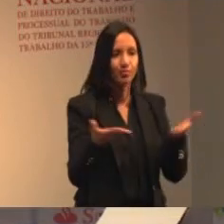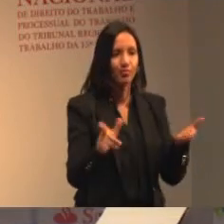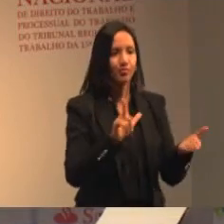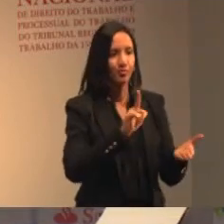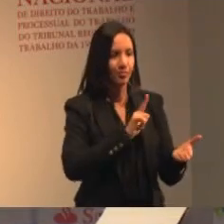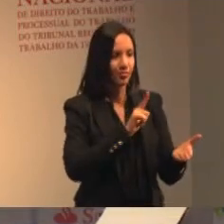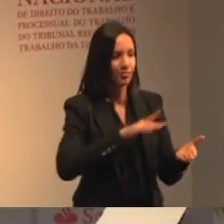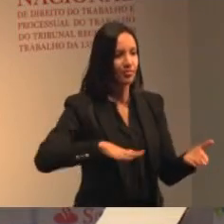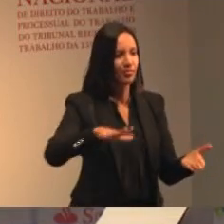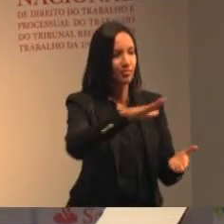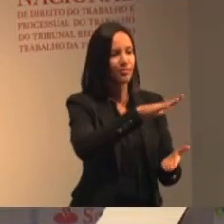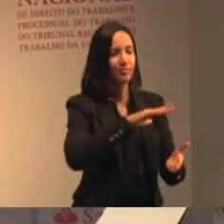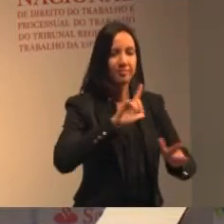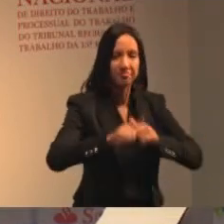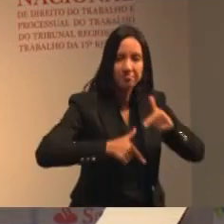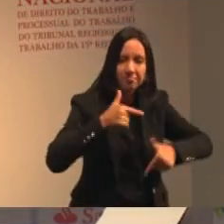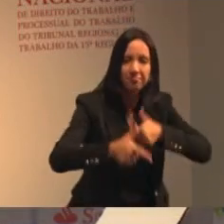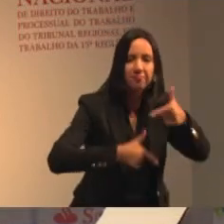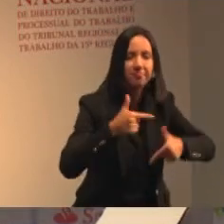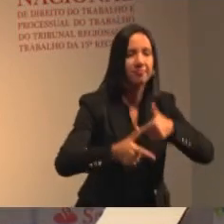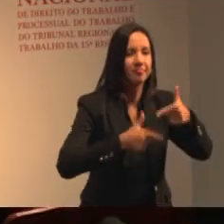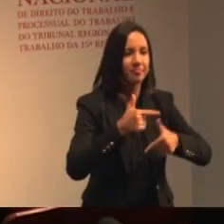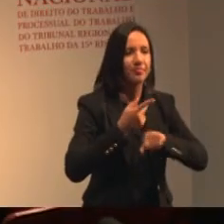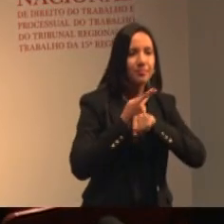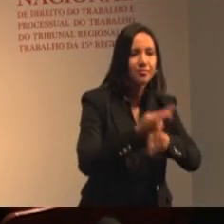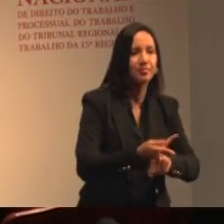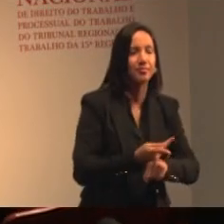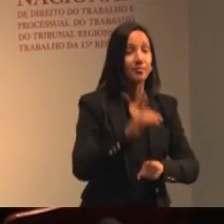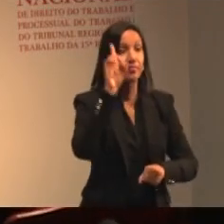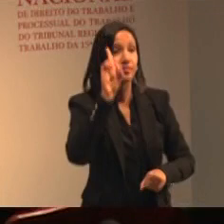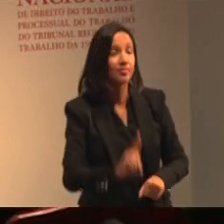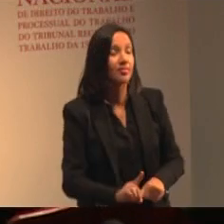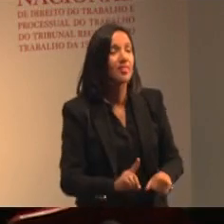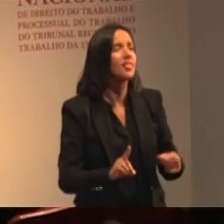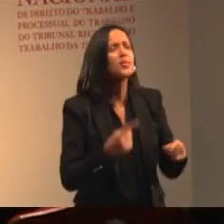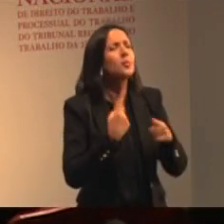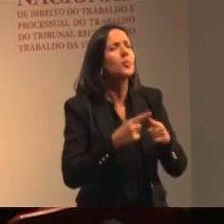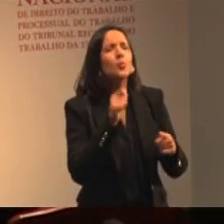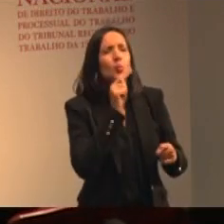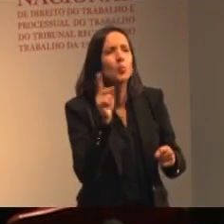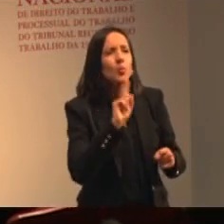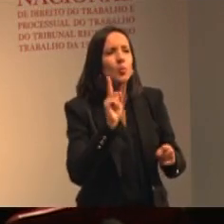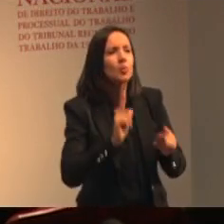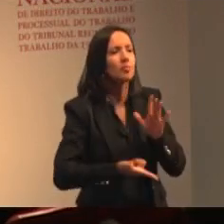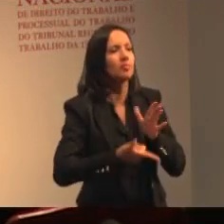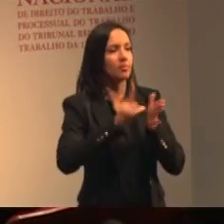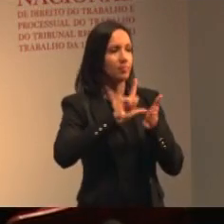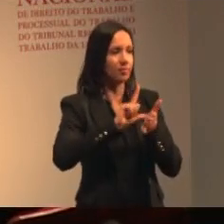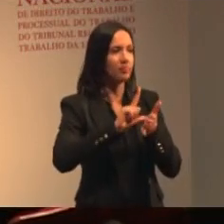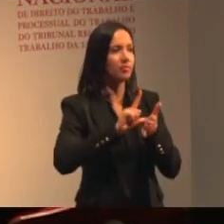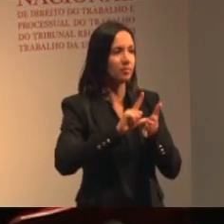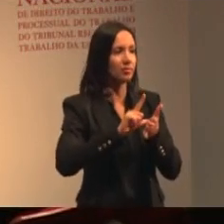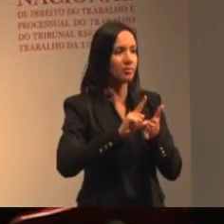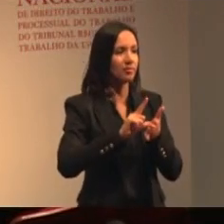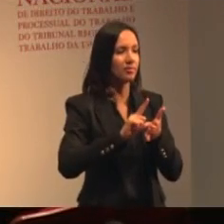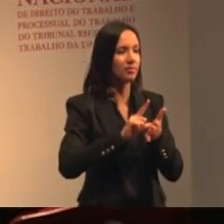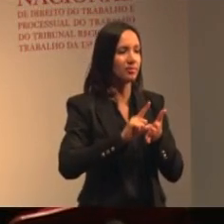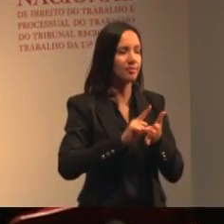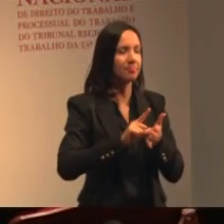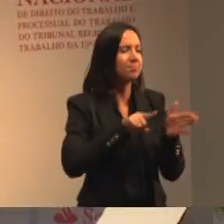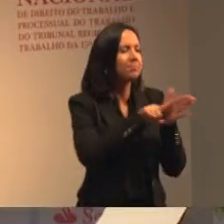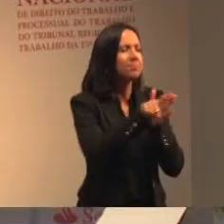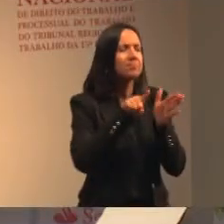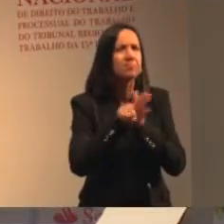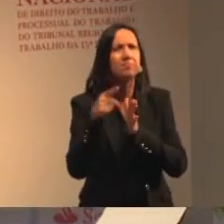prestação do labor e da busca do direito, por que não nos anteciparmos às reflexões e